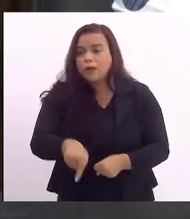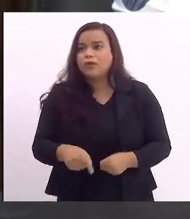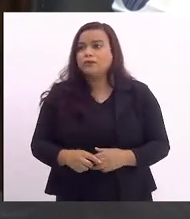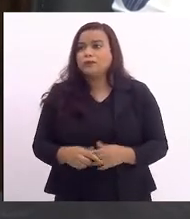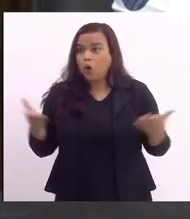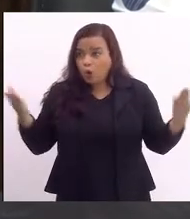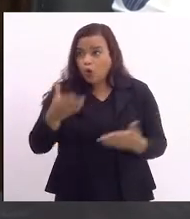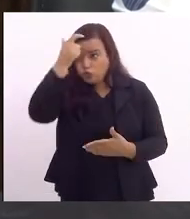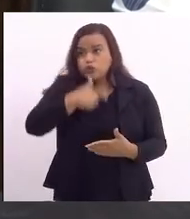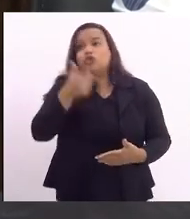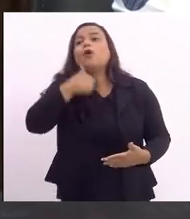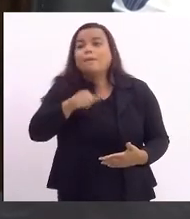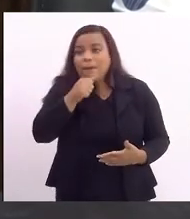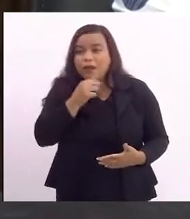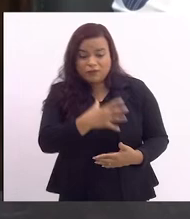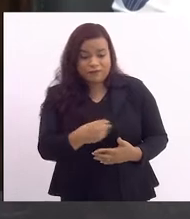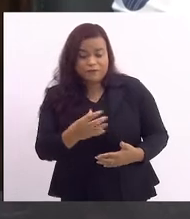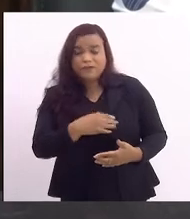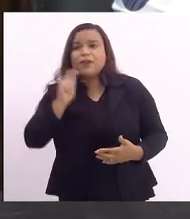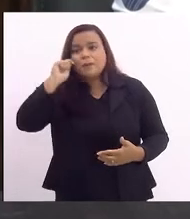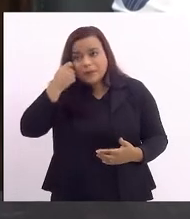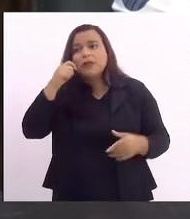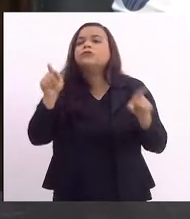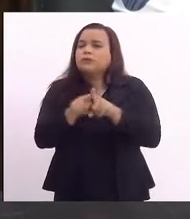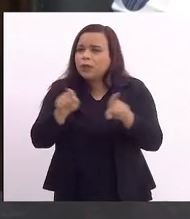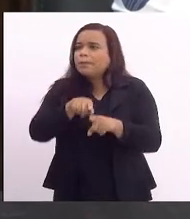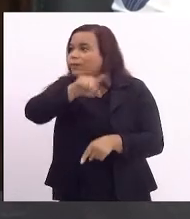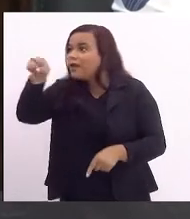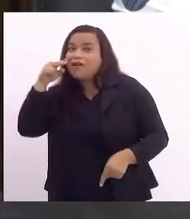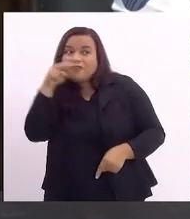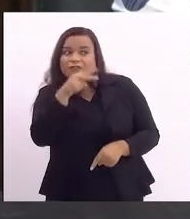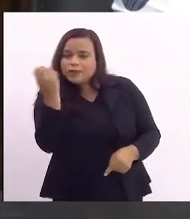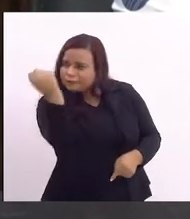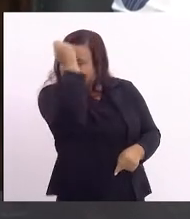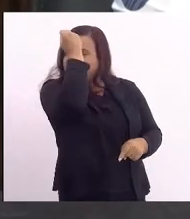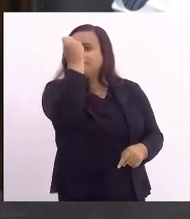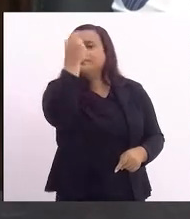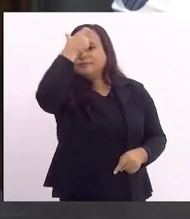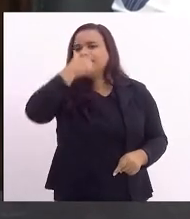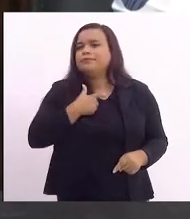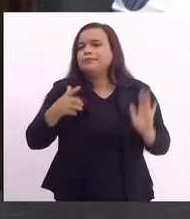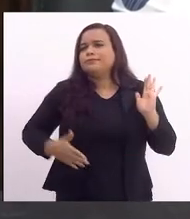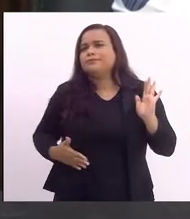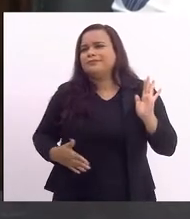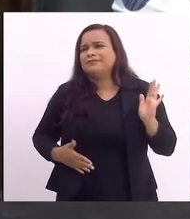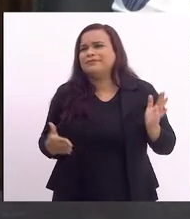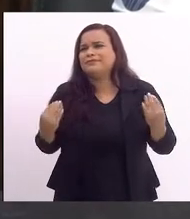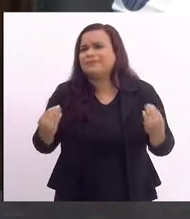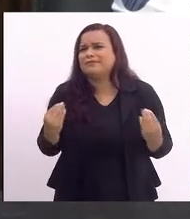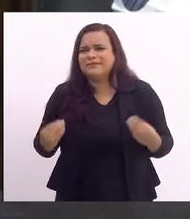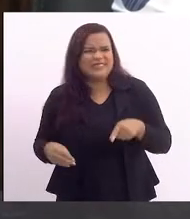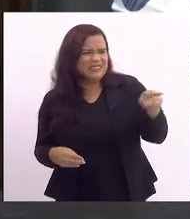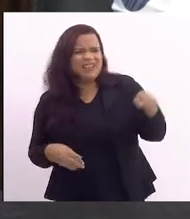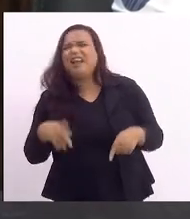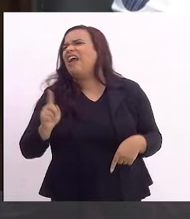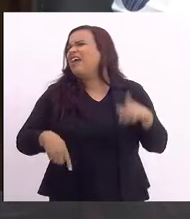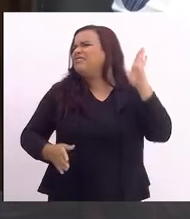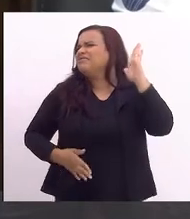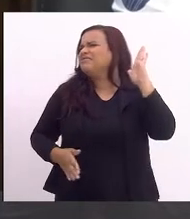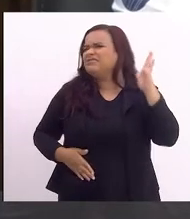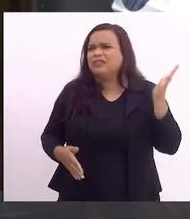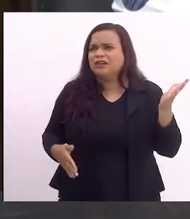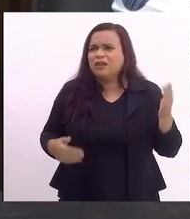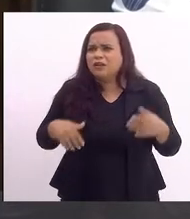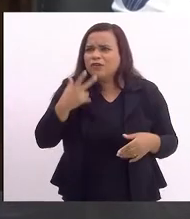meninos pretos que também já foram rotulados de pivetes pela imagem deles. E é assim, esse aí, ó, é pivete. Aí eu falei, mas eles